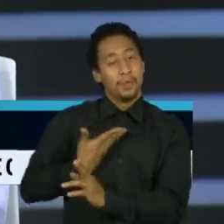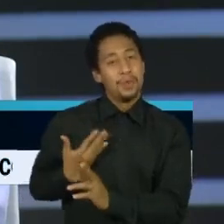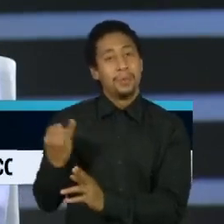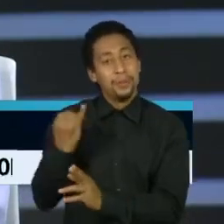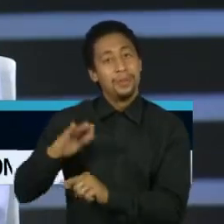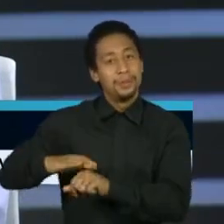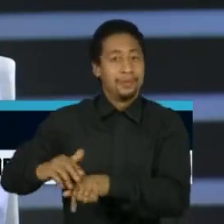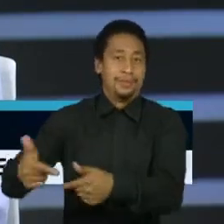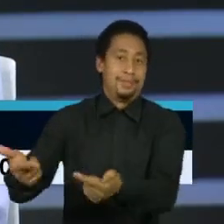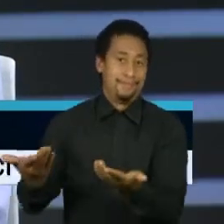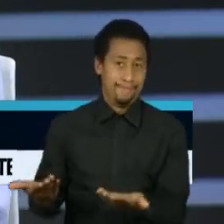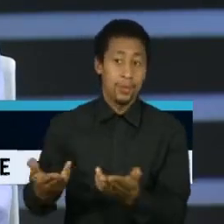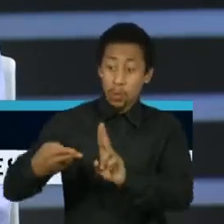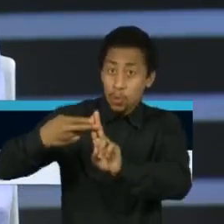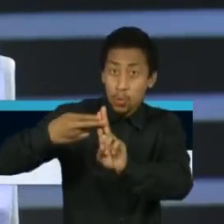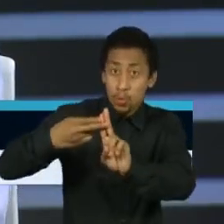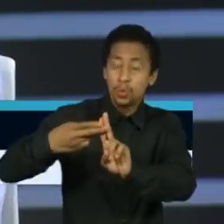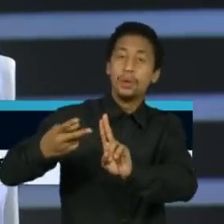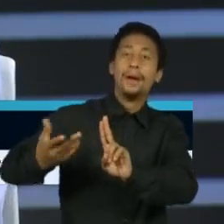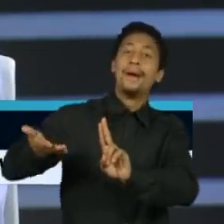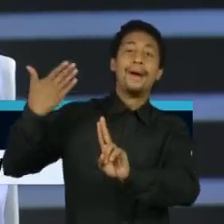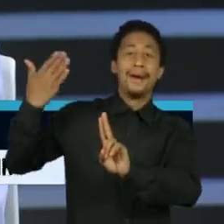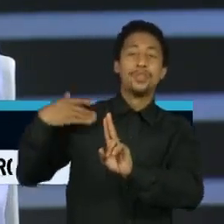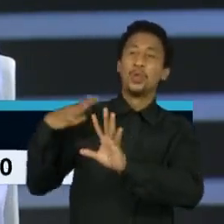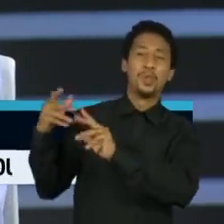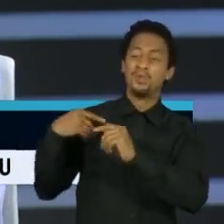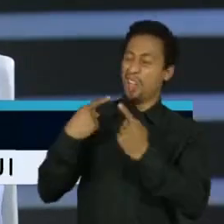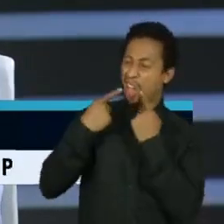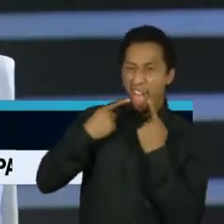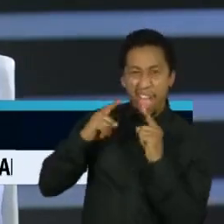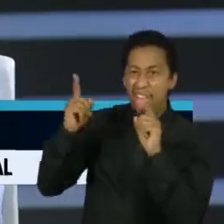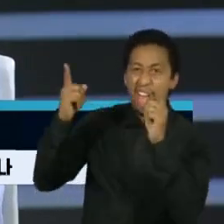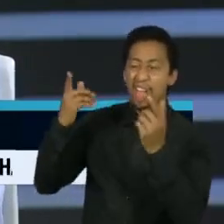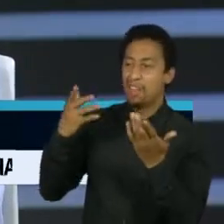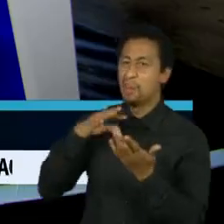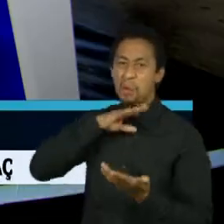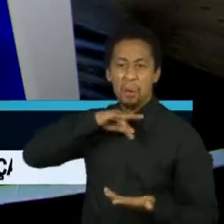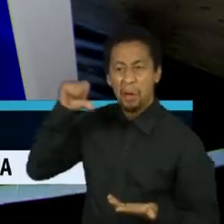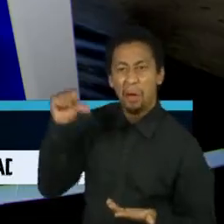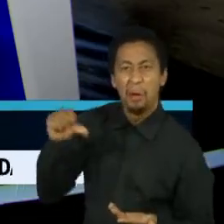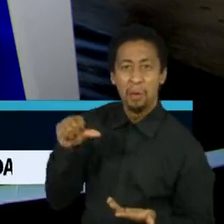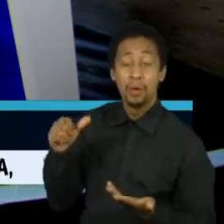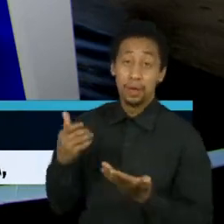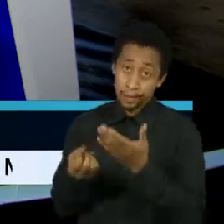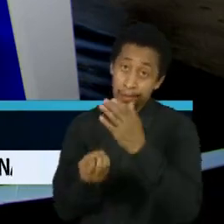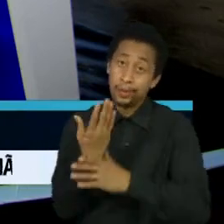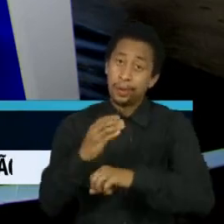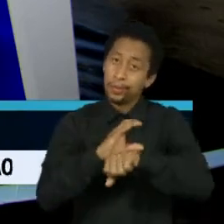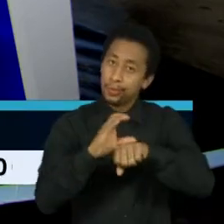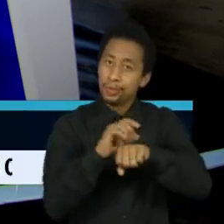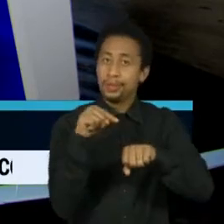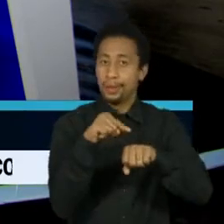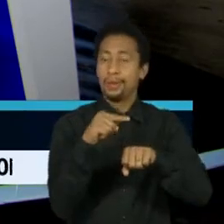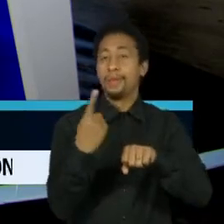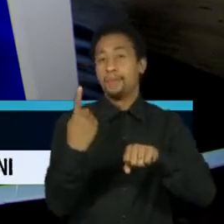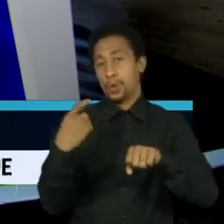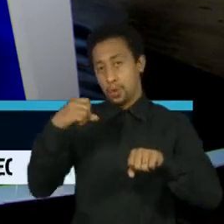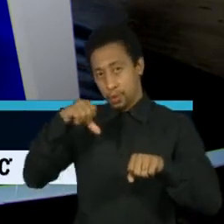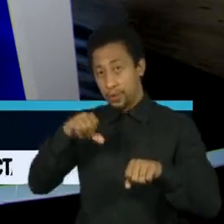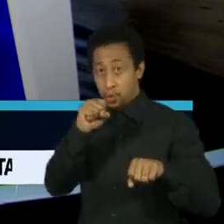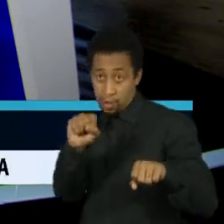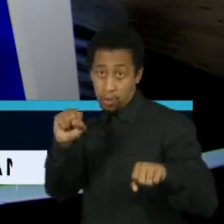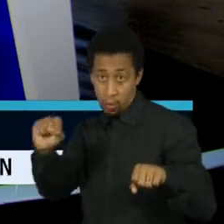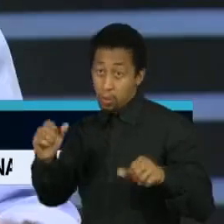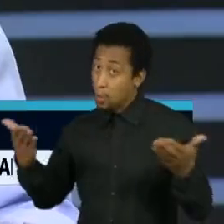esse é o SUS sempre foi mal falado, o SUS surgiu na Constituição de 88. E hoje eu acho que o SUS é uma unanimidade. Exemplo.